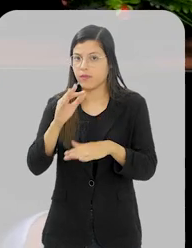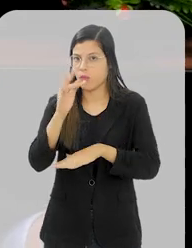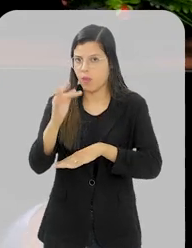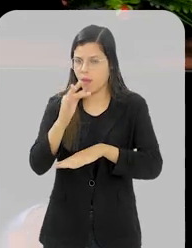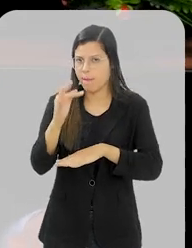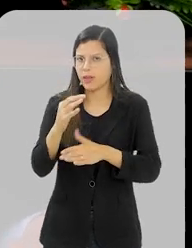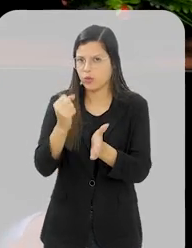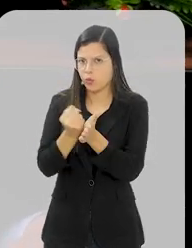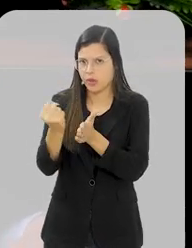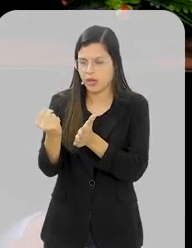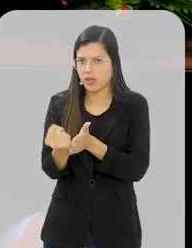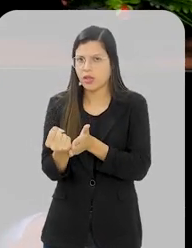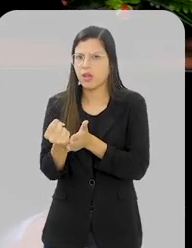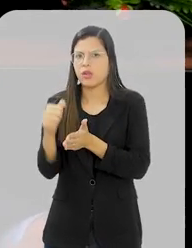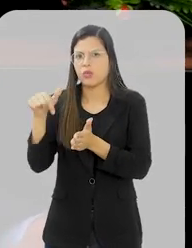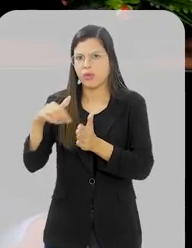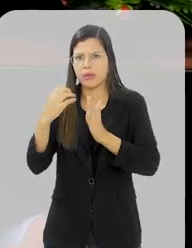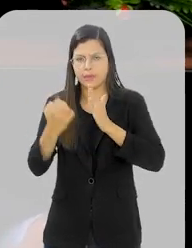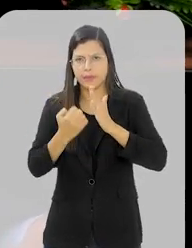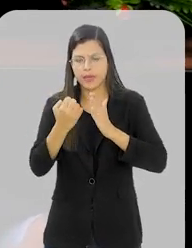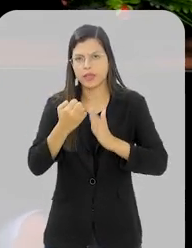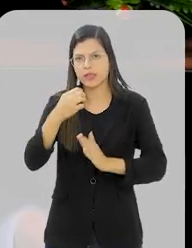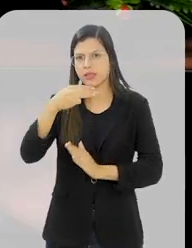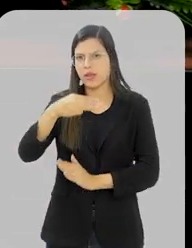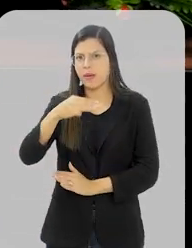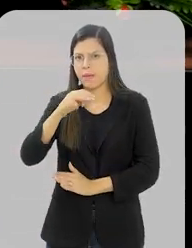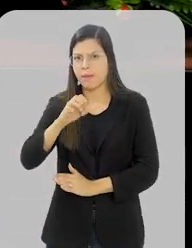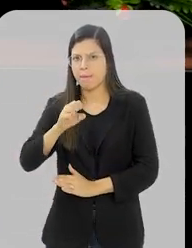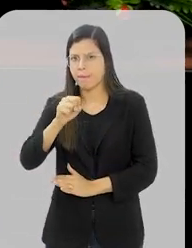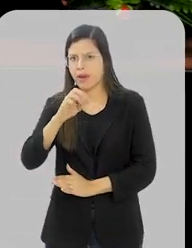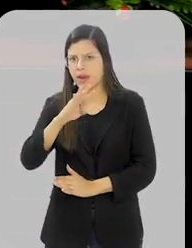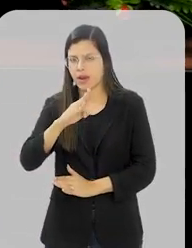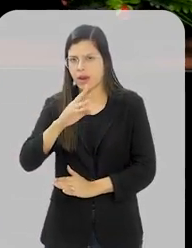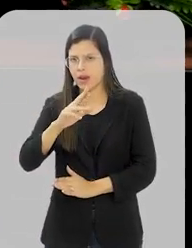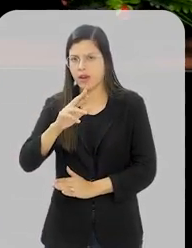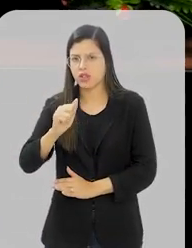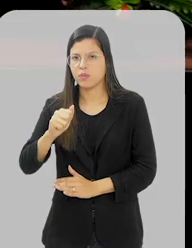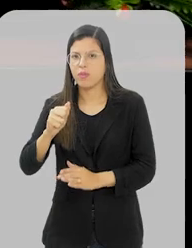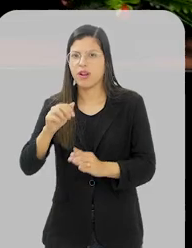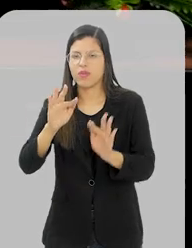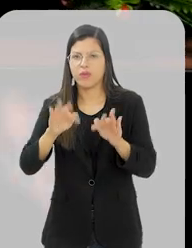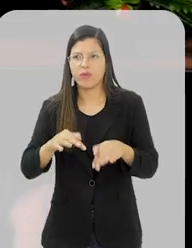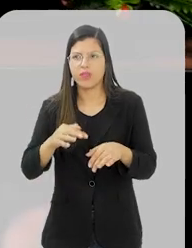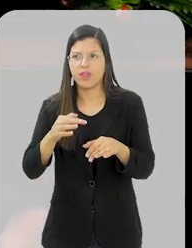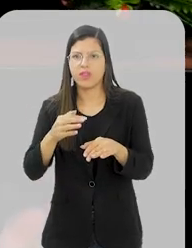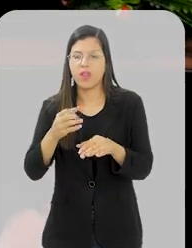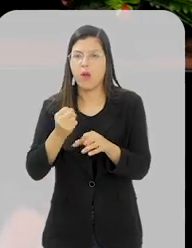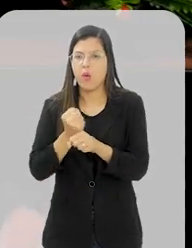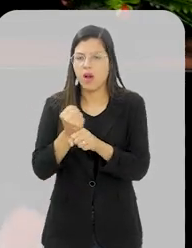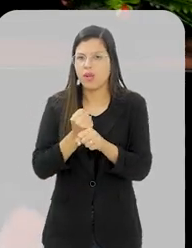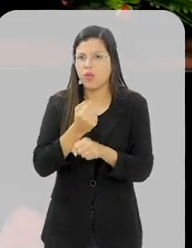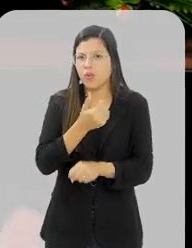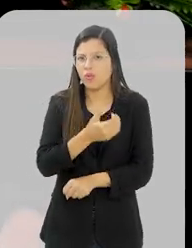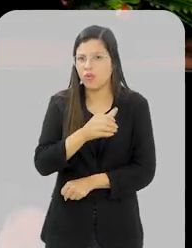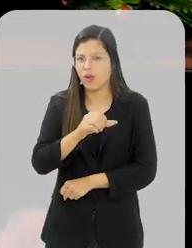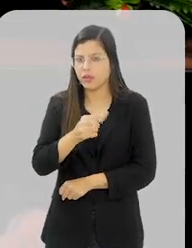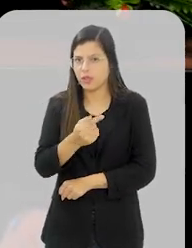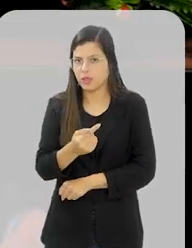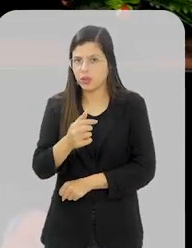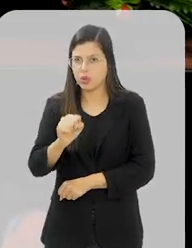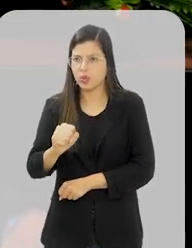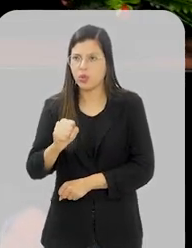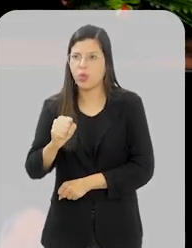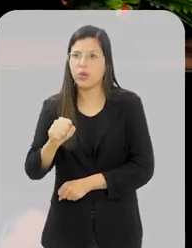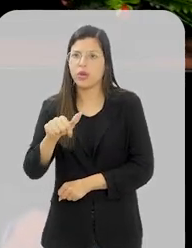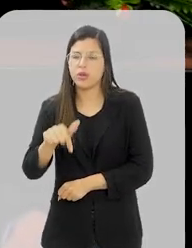contratado foi na Mesbla na época Eu me formei final de 78 em Maio de 79 eu tava empregado